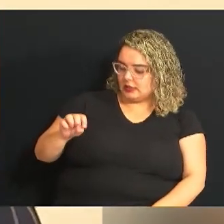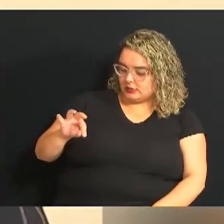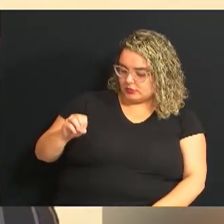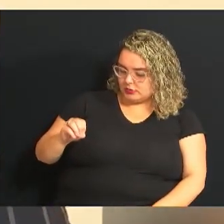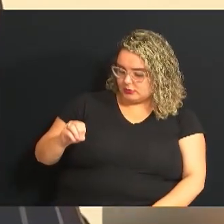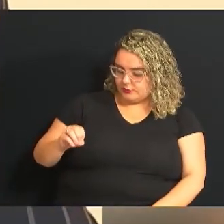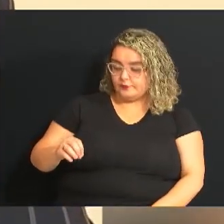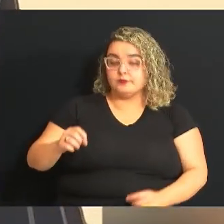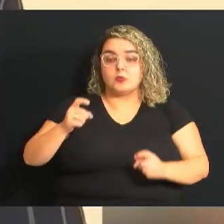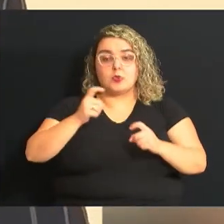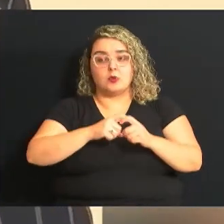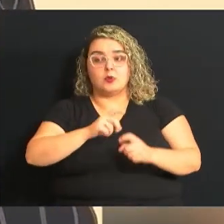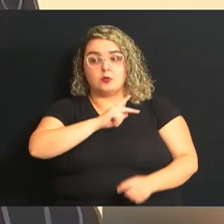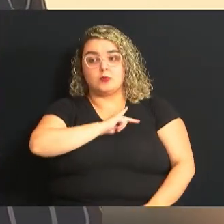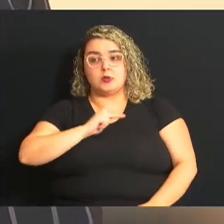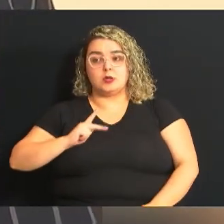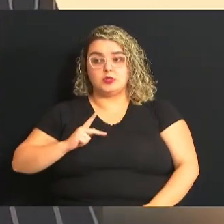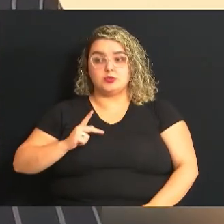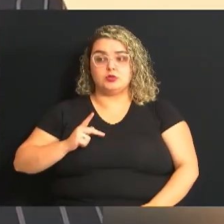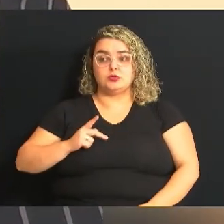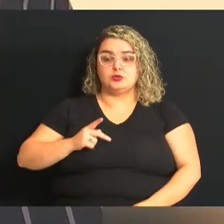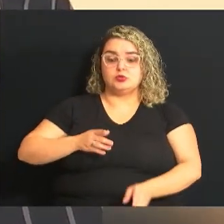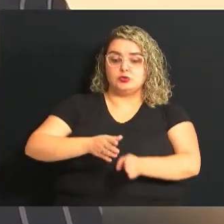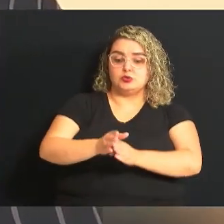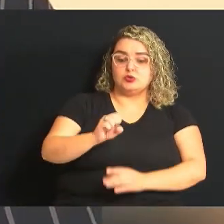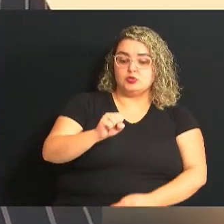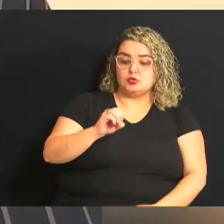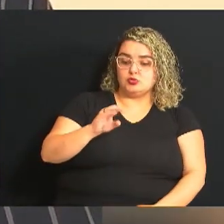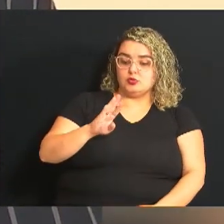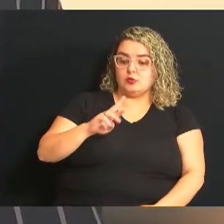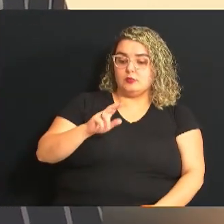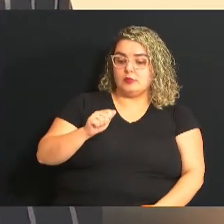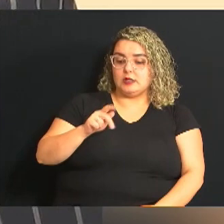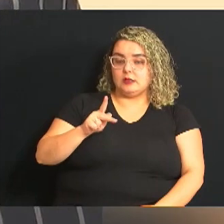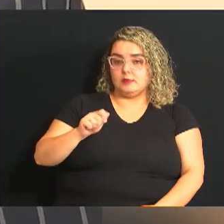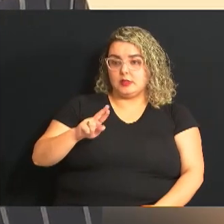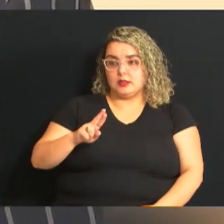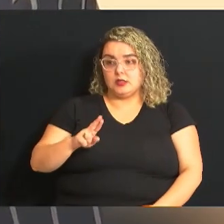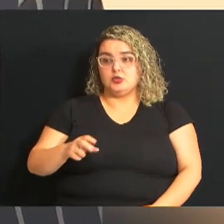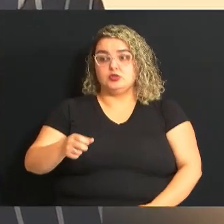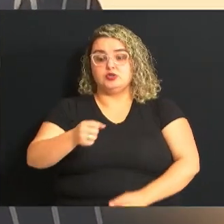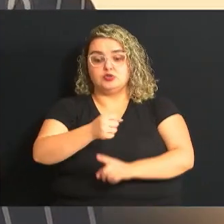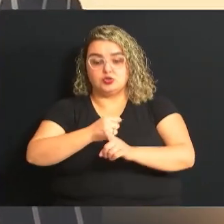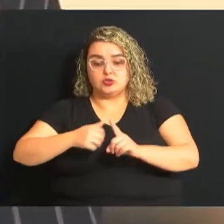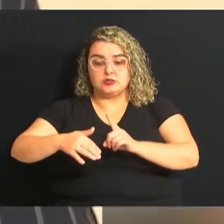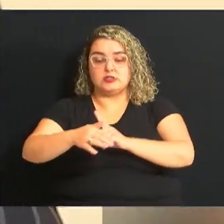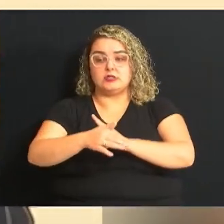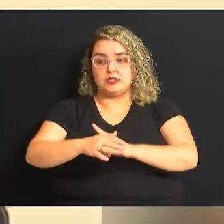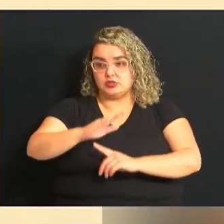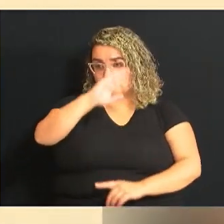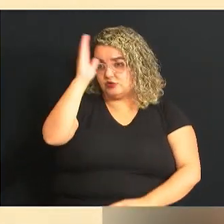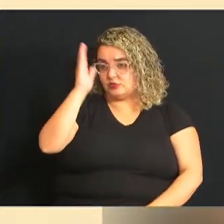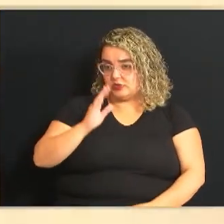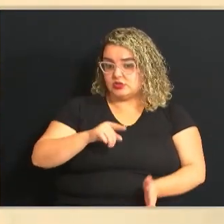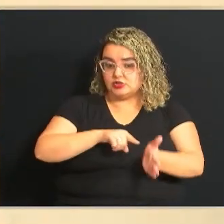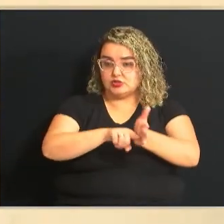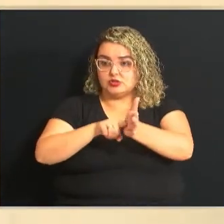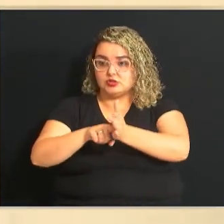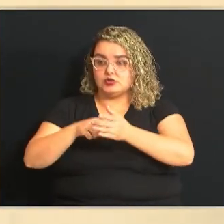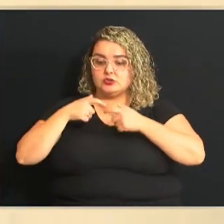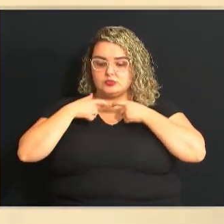quer, esse projeto é um projeto já do professor Alberto, que foi uma legislação que ele conseguiu aprovar em 2012, e a gente quer agora